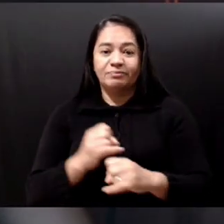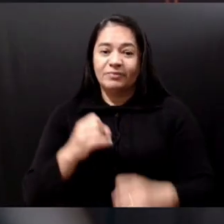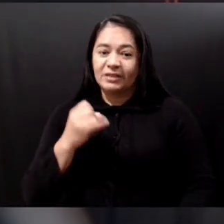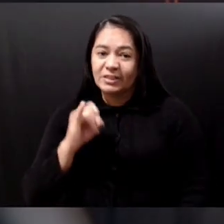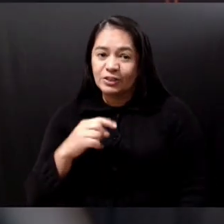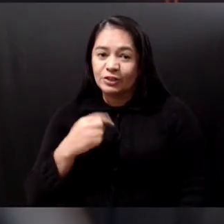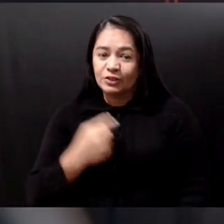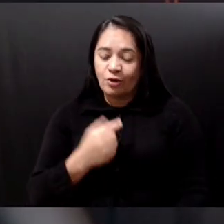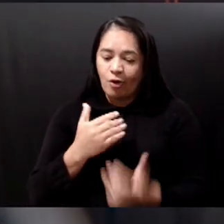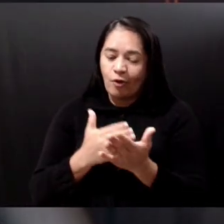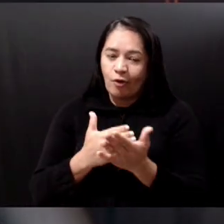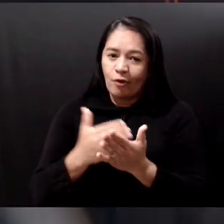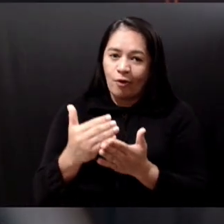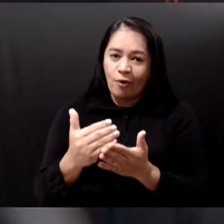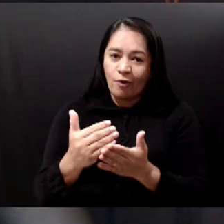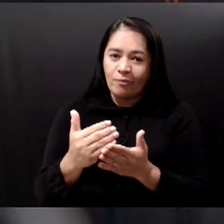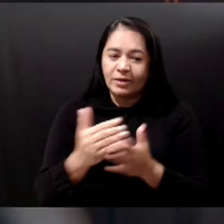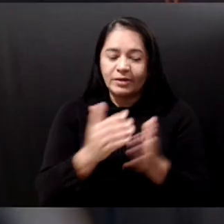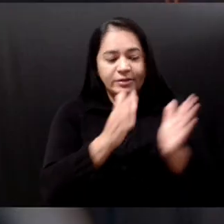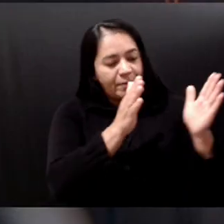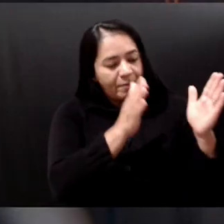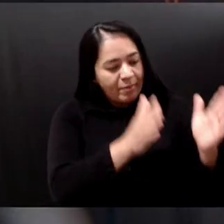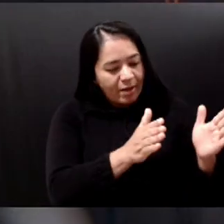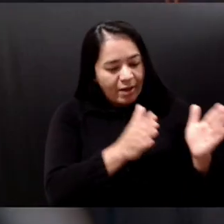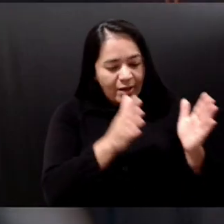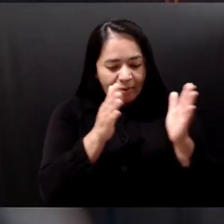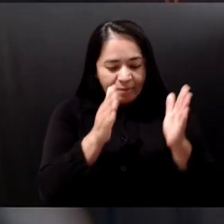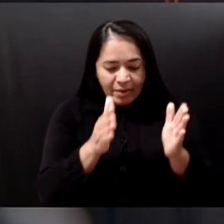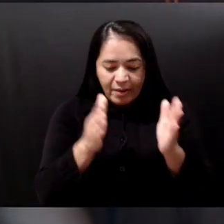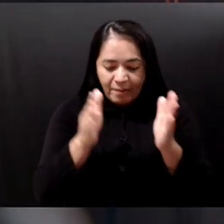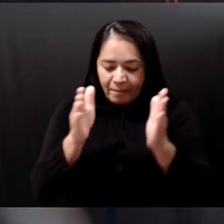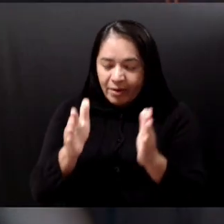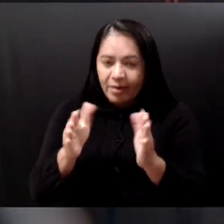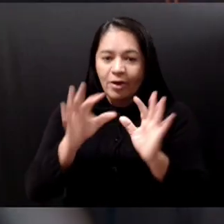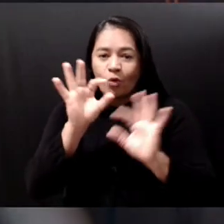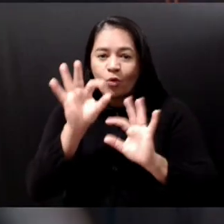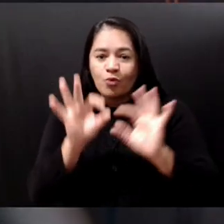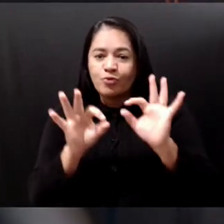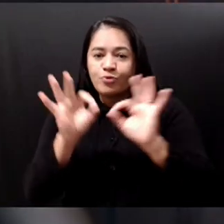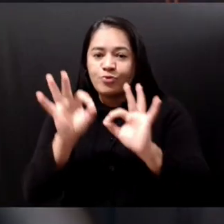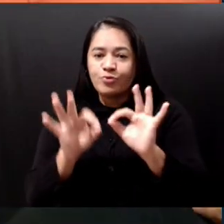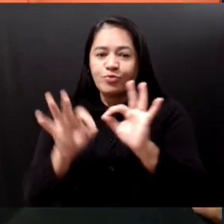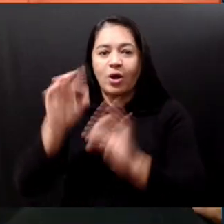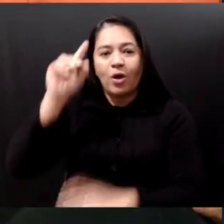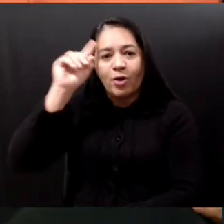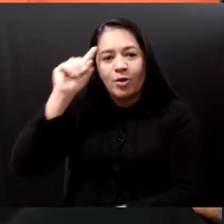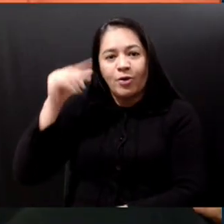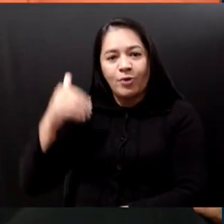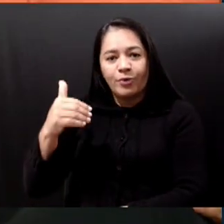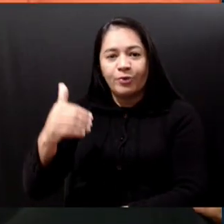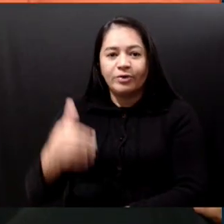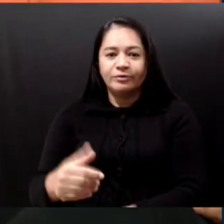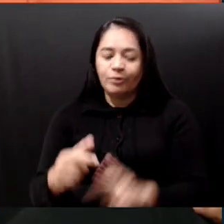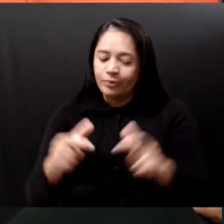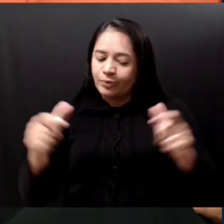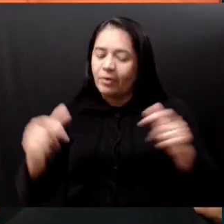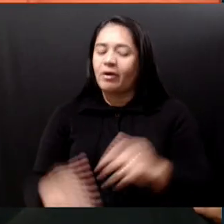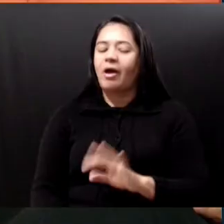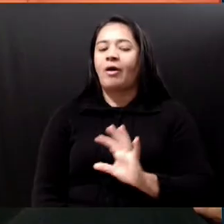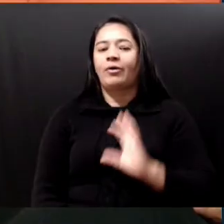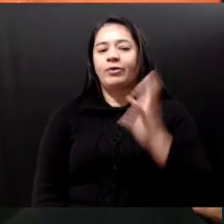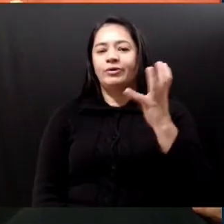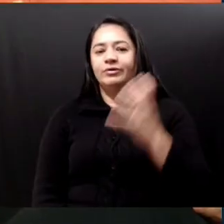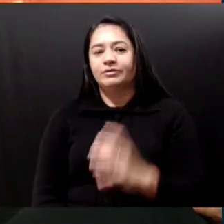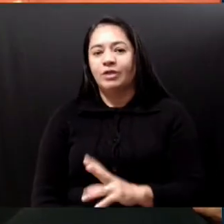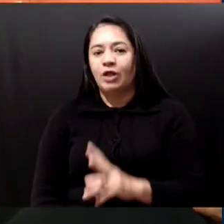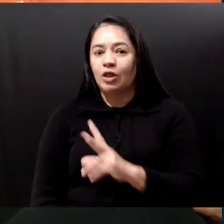essas caixinhas de maneira organizada e rotineira, o crescimento vem. Olha aí, super